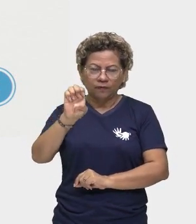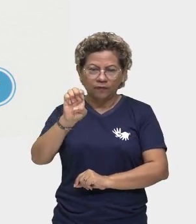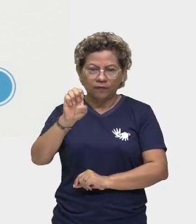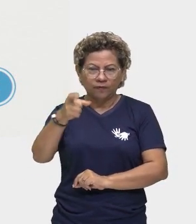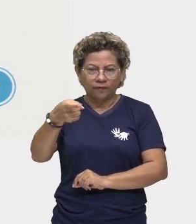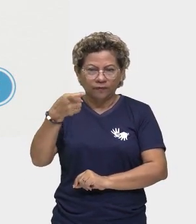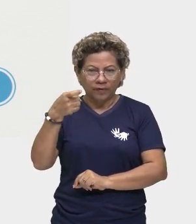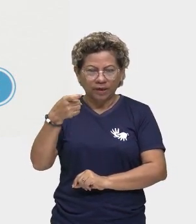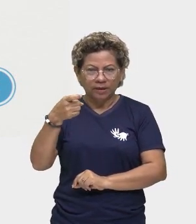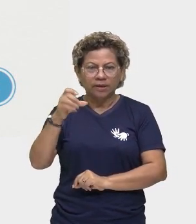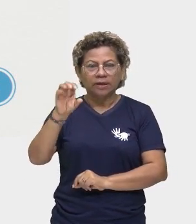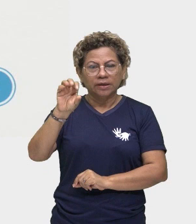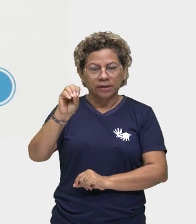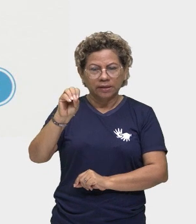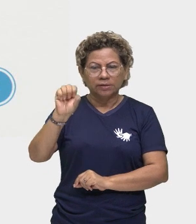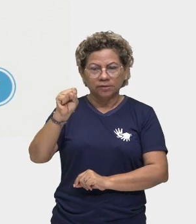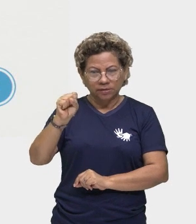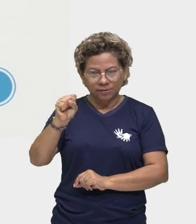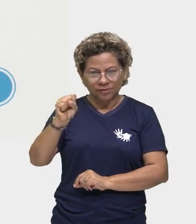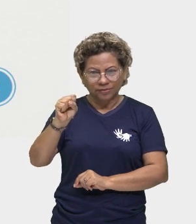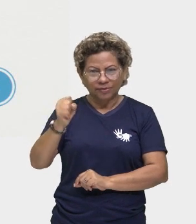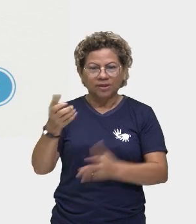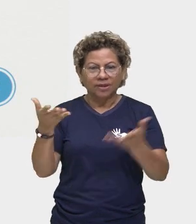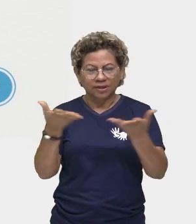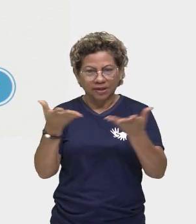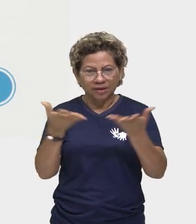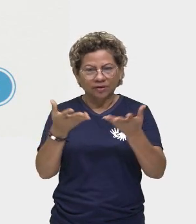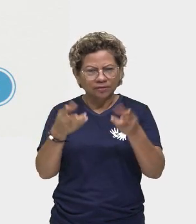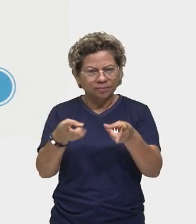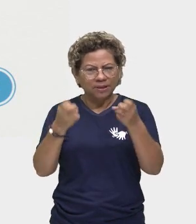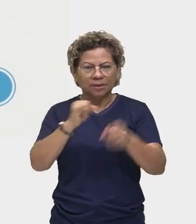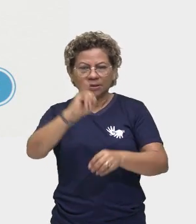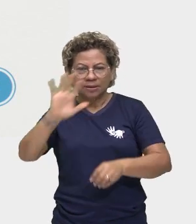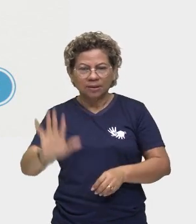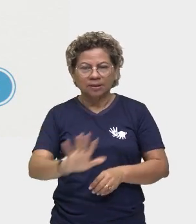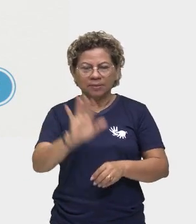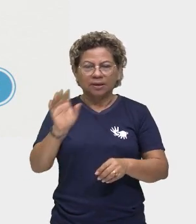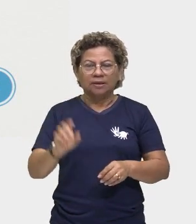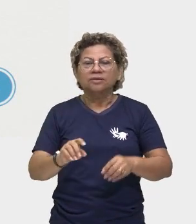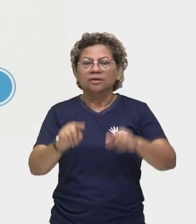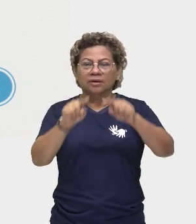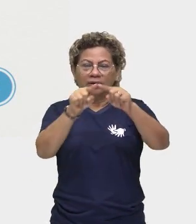convexo, que é o que nós vamos trabalhar com mais frequência.